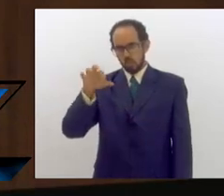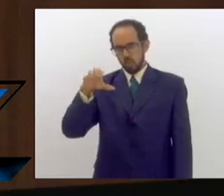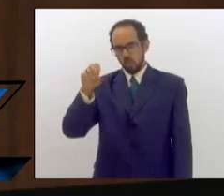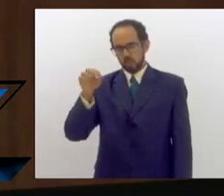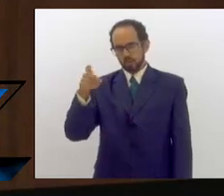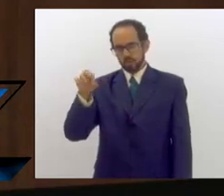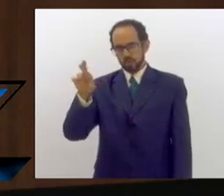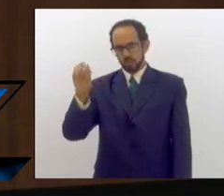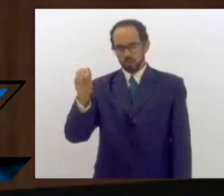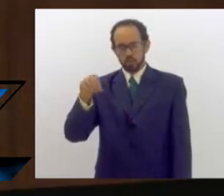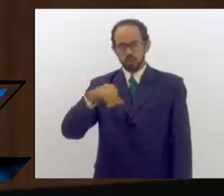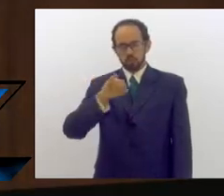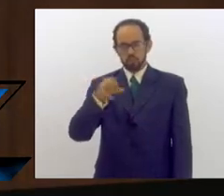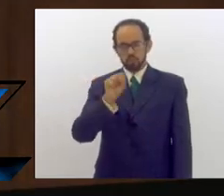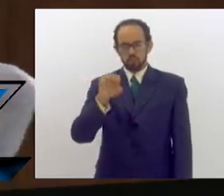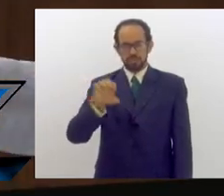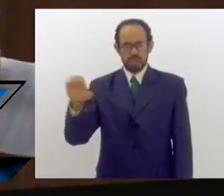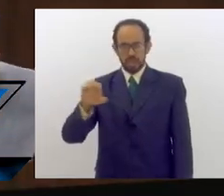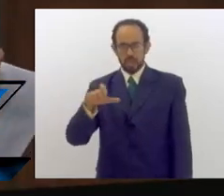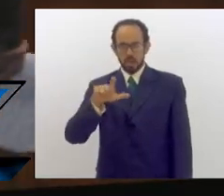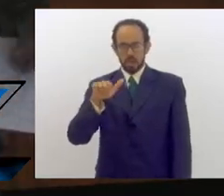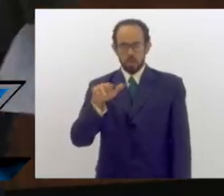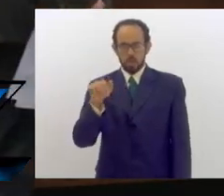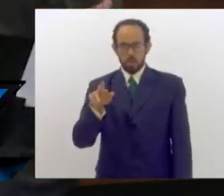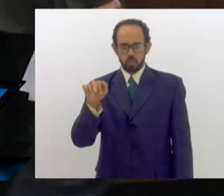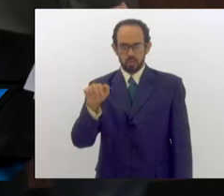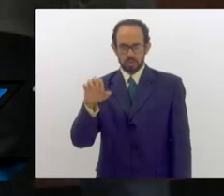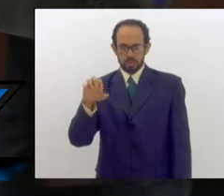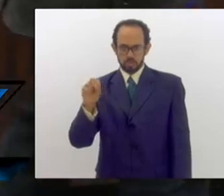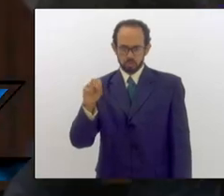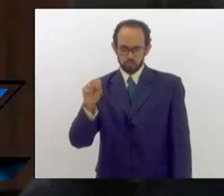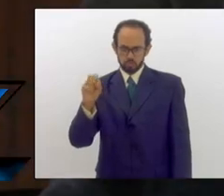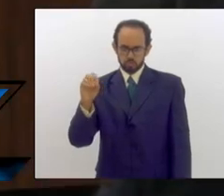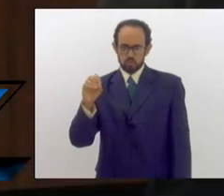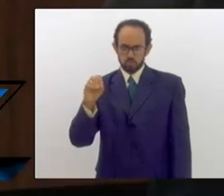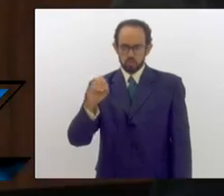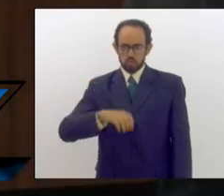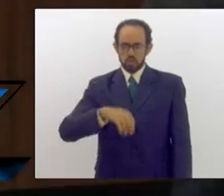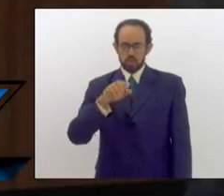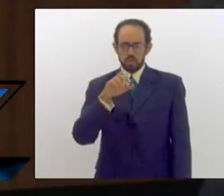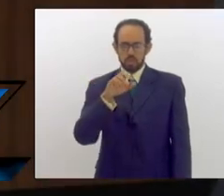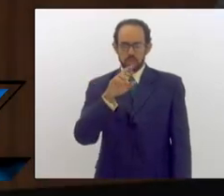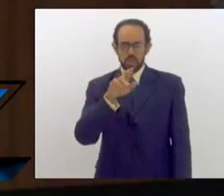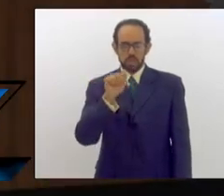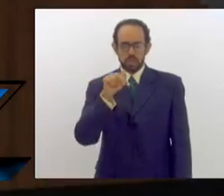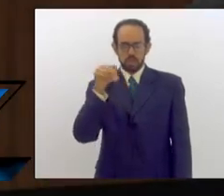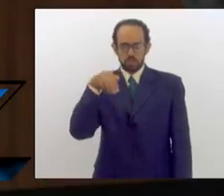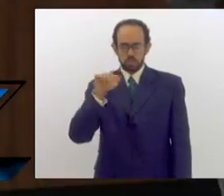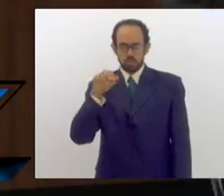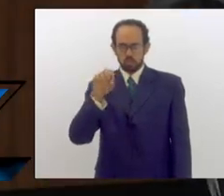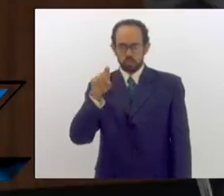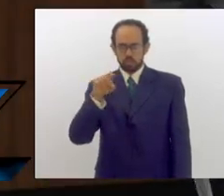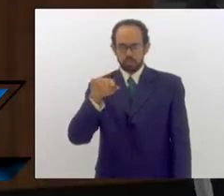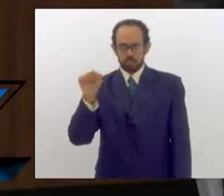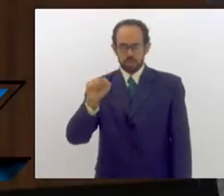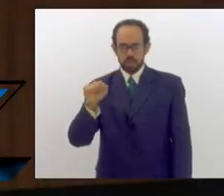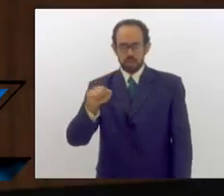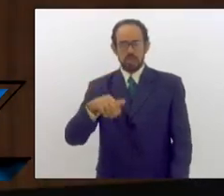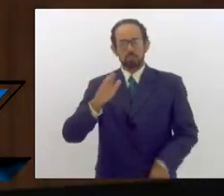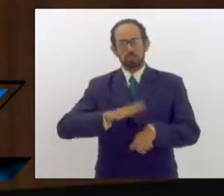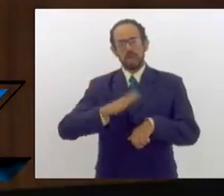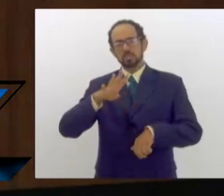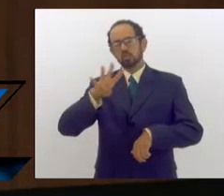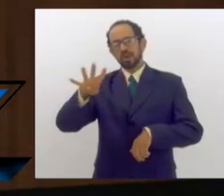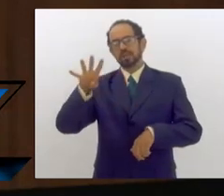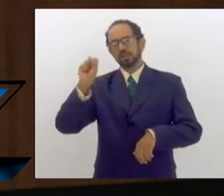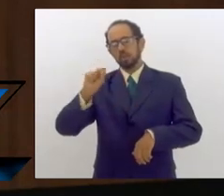Mendes Lourenço camelo de Mesquita ranuzia Alves Rodrigues dentre os 48